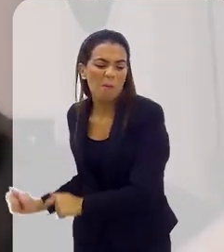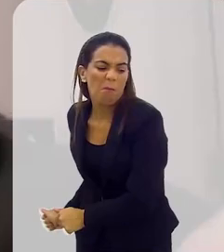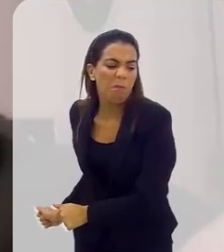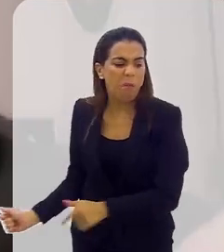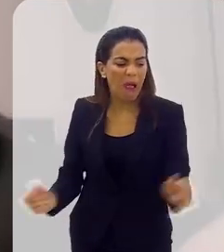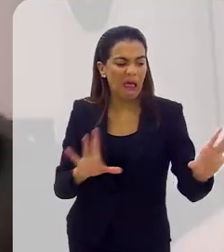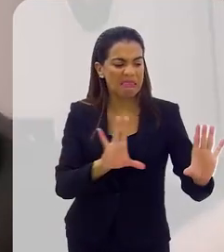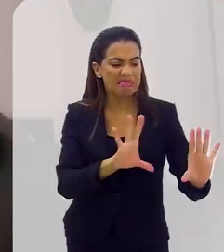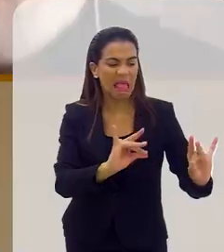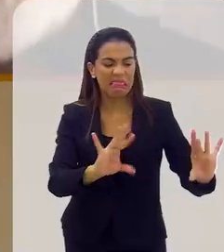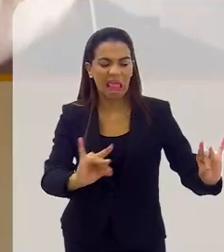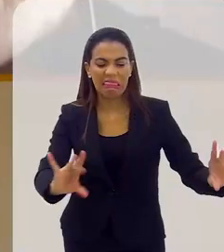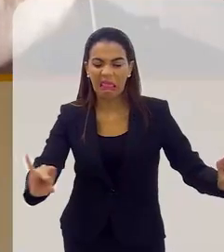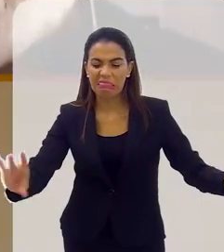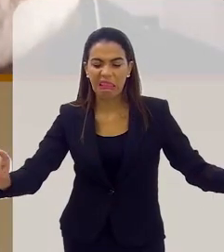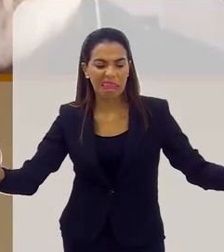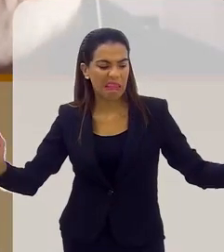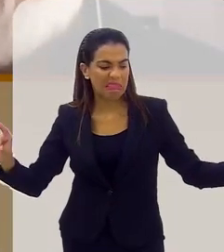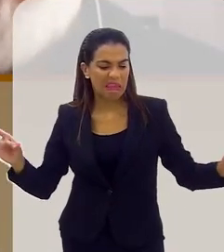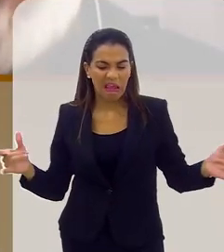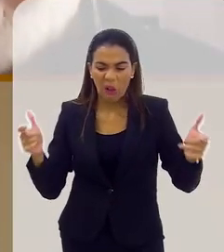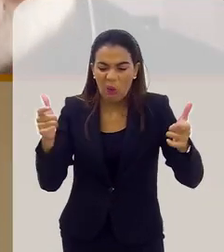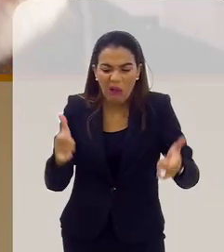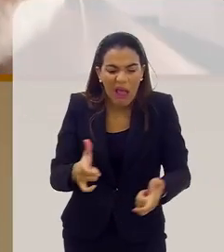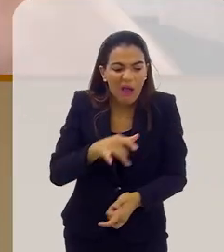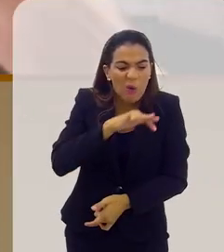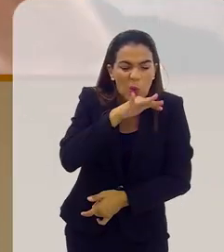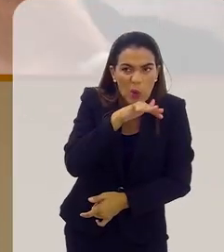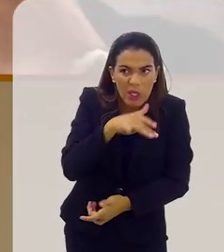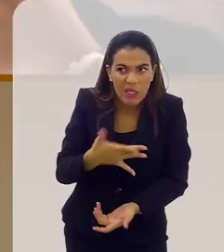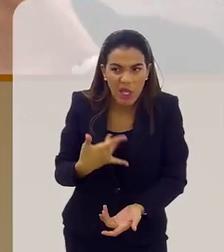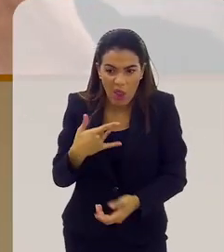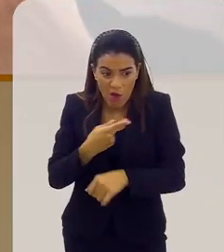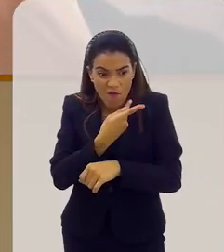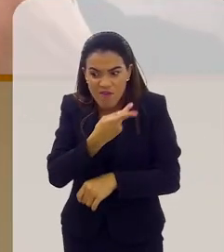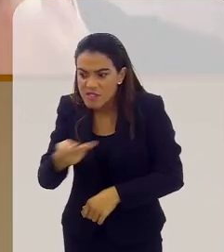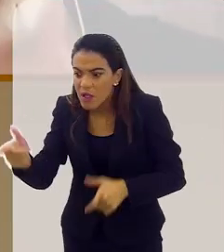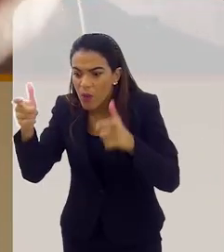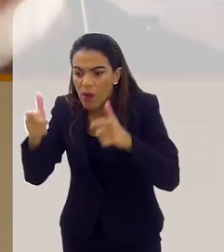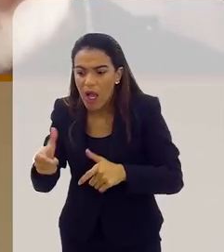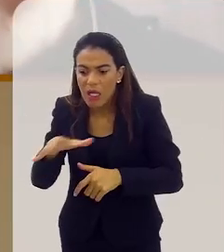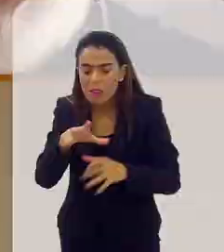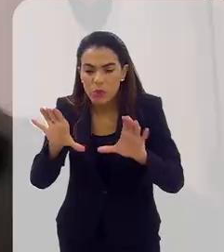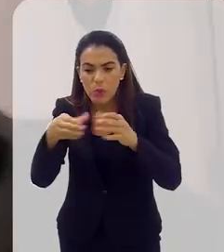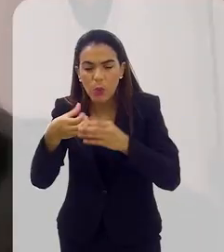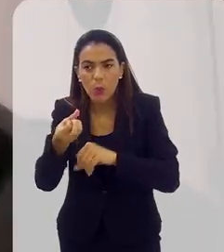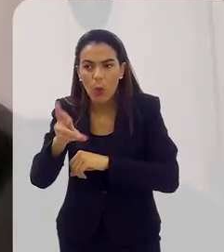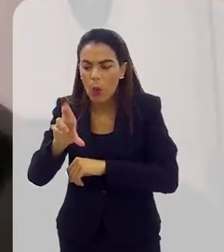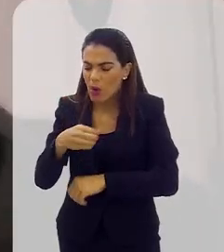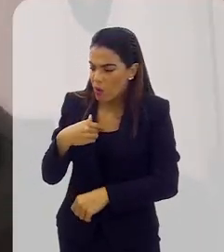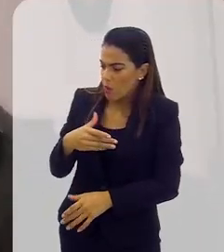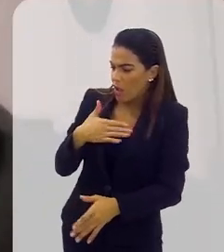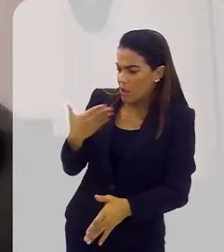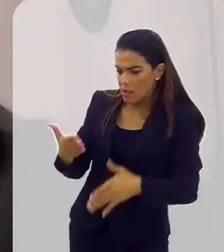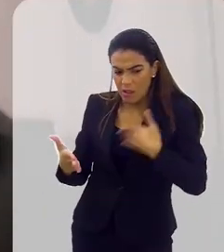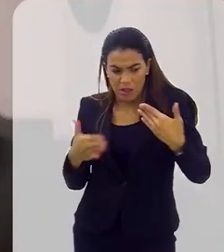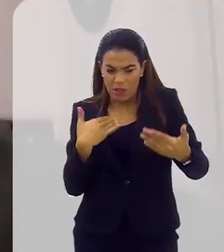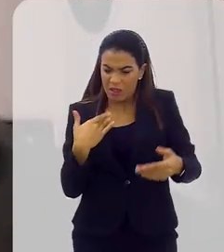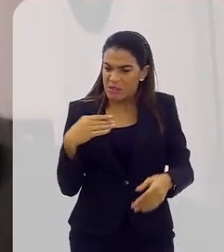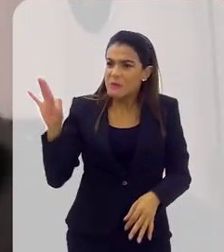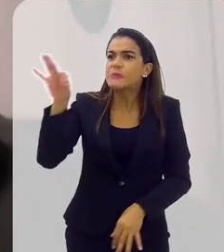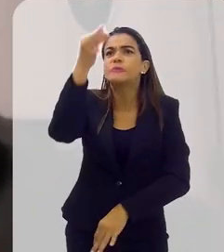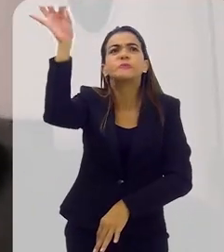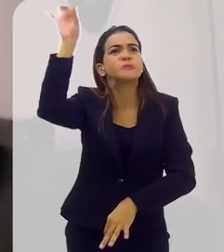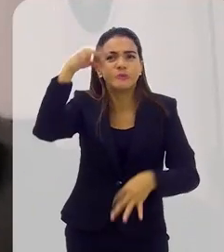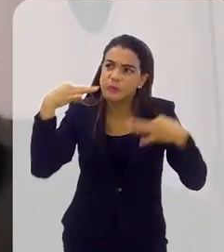cara num pântano. Eu visitei barracões do grupo da série Ouro, que eram verdadeiros pântanos dentro. Você entrava, gente, que é